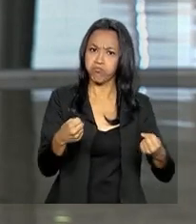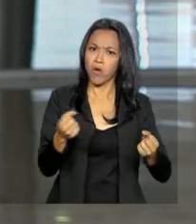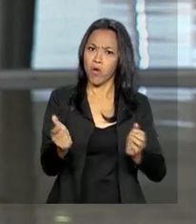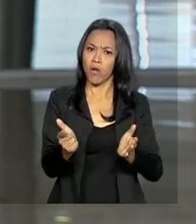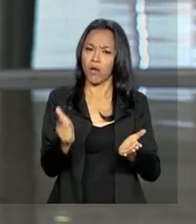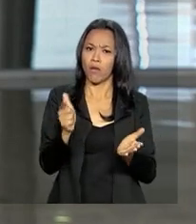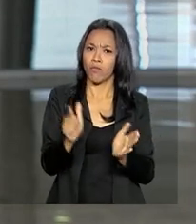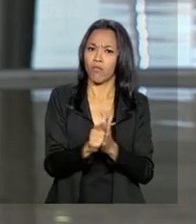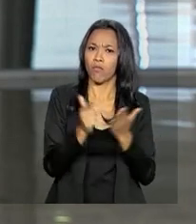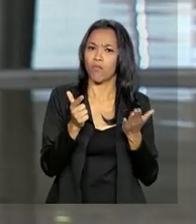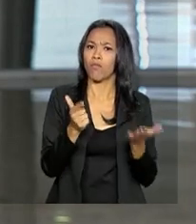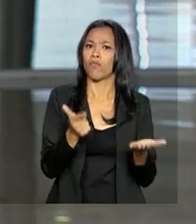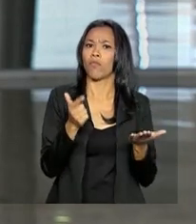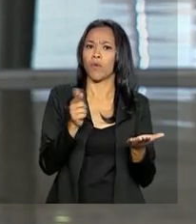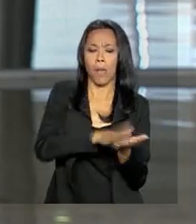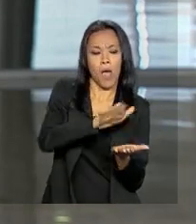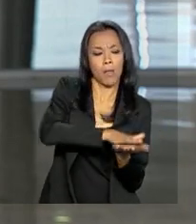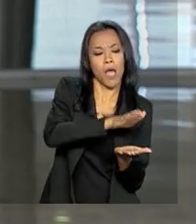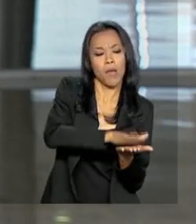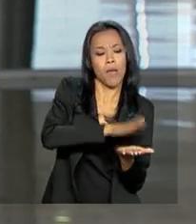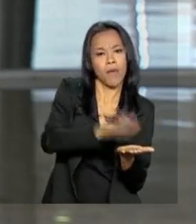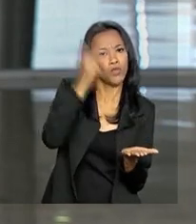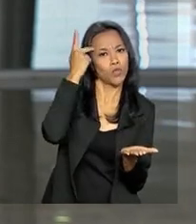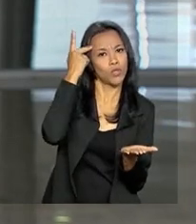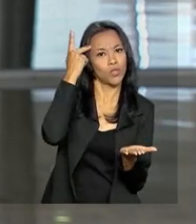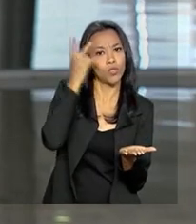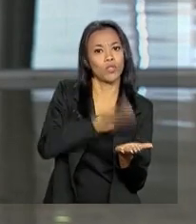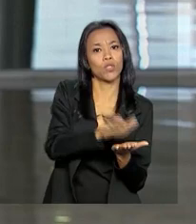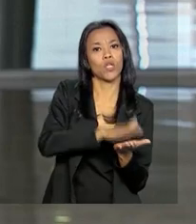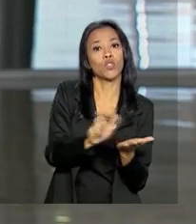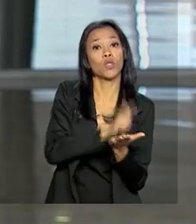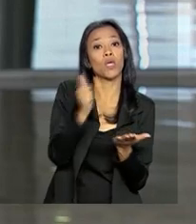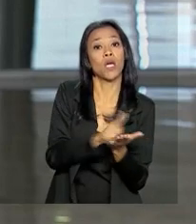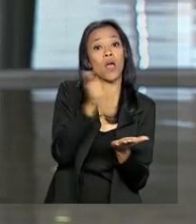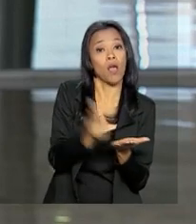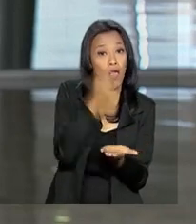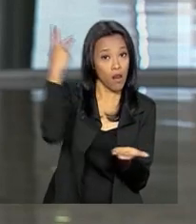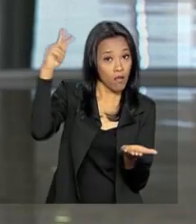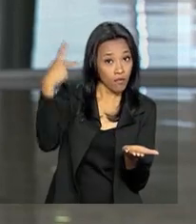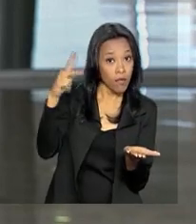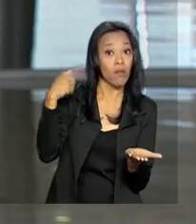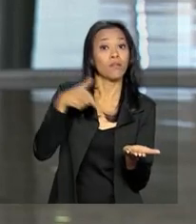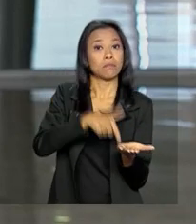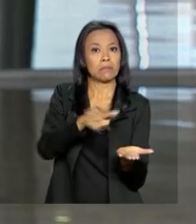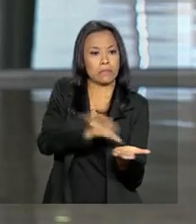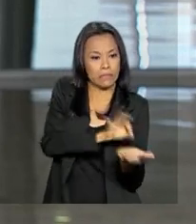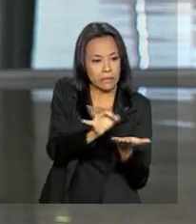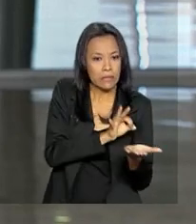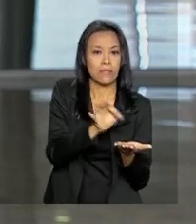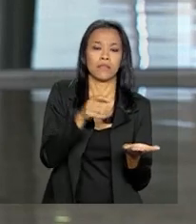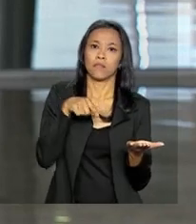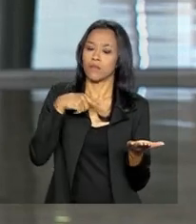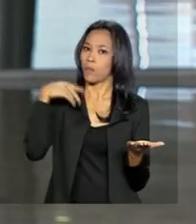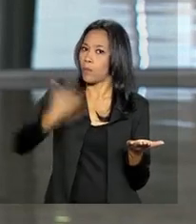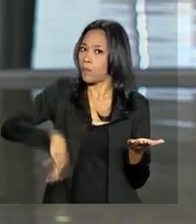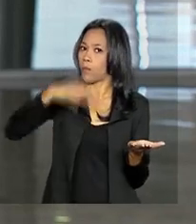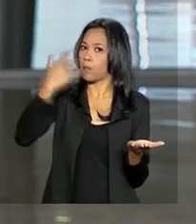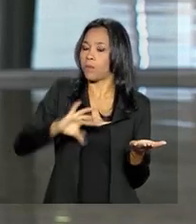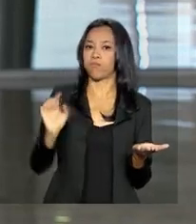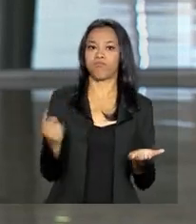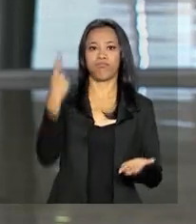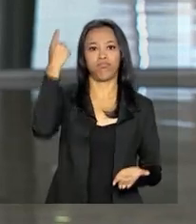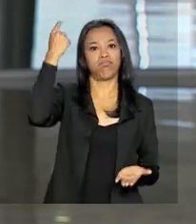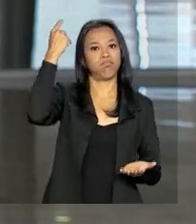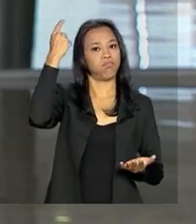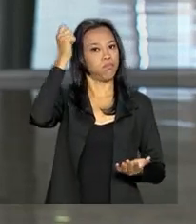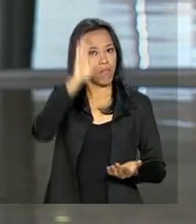conjunto de medidas editoriais que estabeleceu normas de escrita e conduta do jornal, que é considerado um marco na